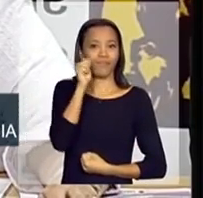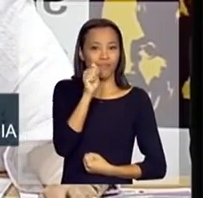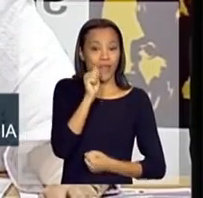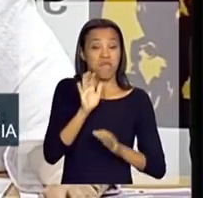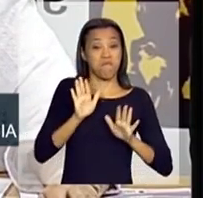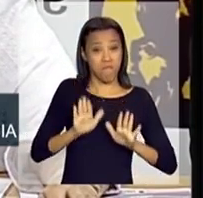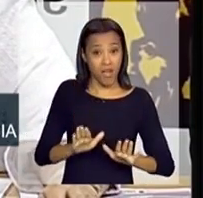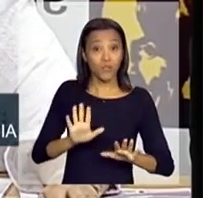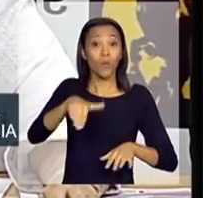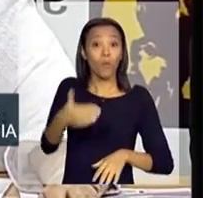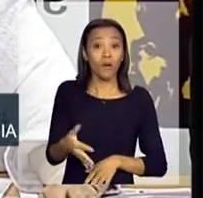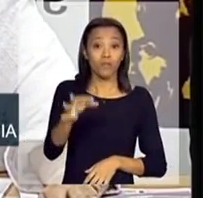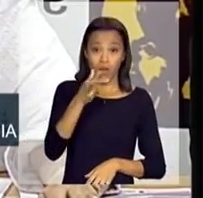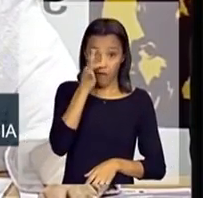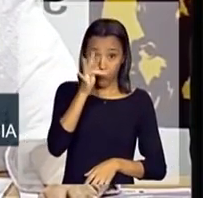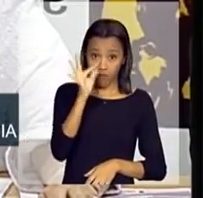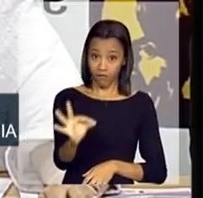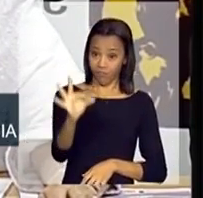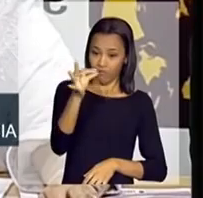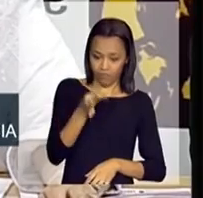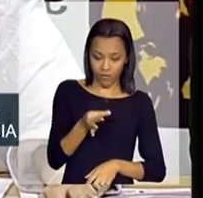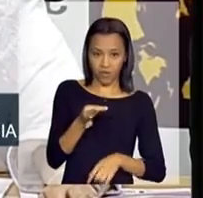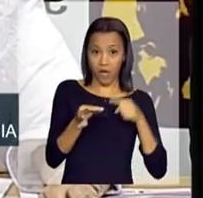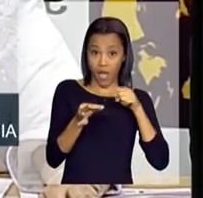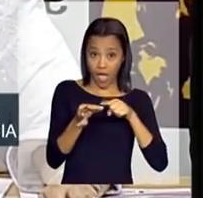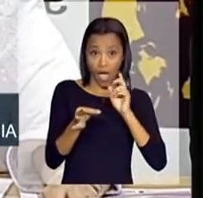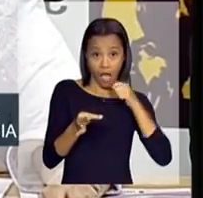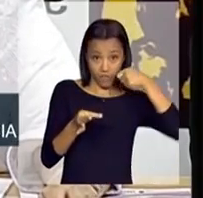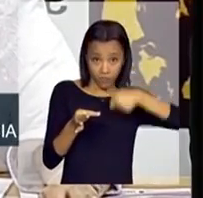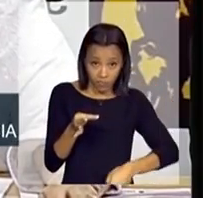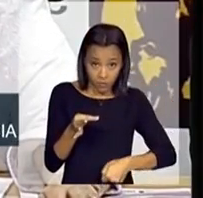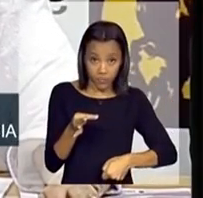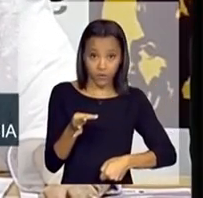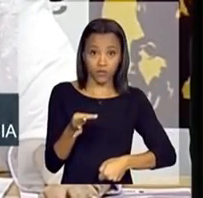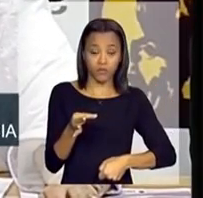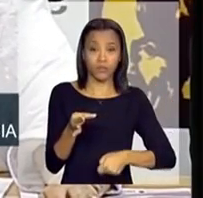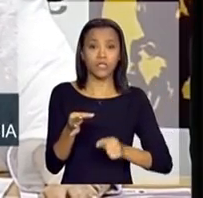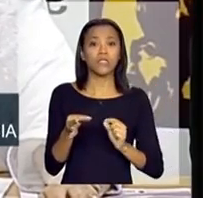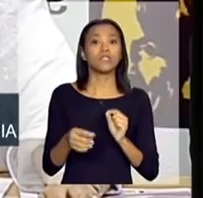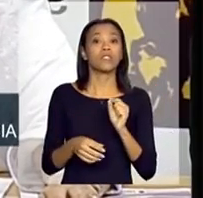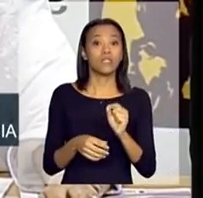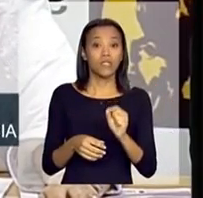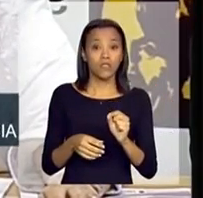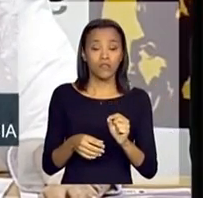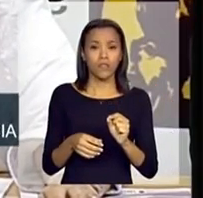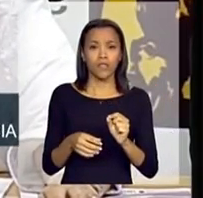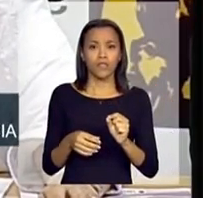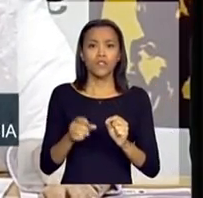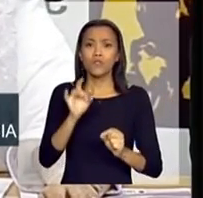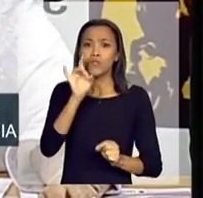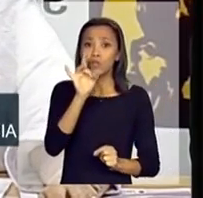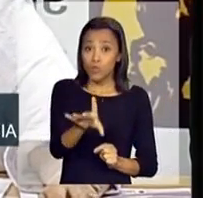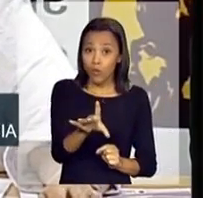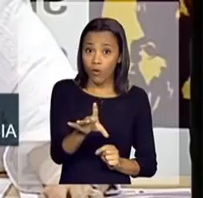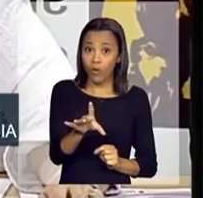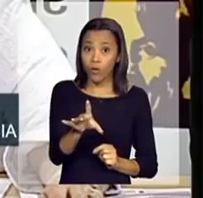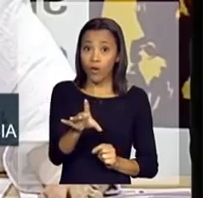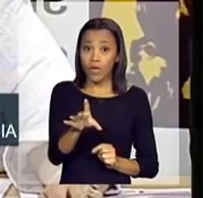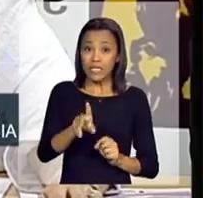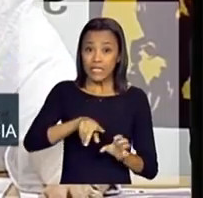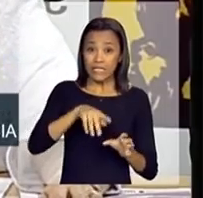Mas quando a flor é uma reafirmação do lugar da mulher somente no